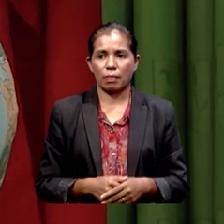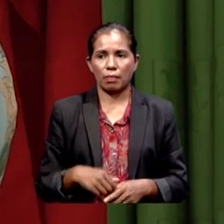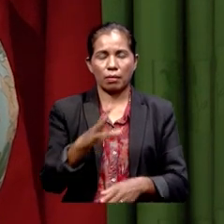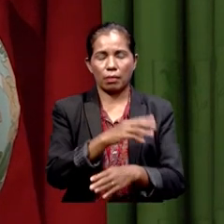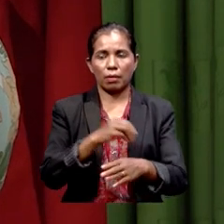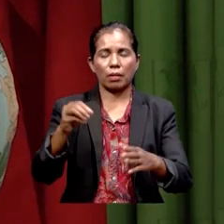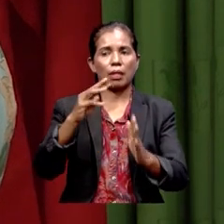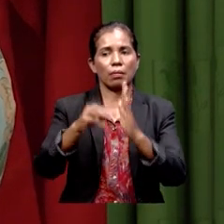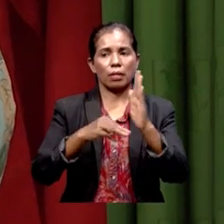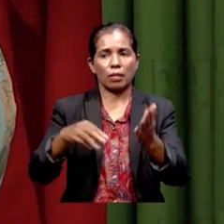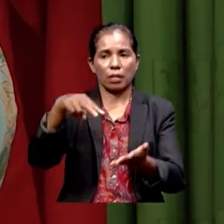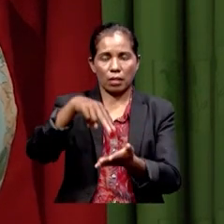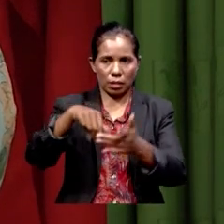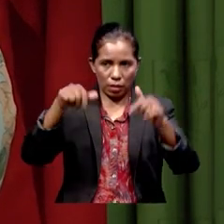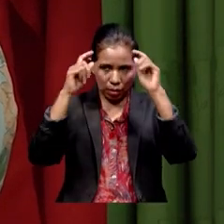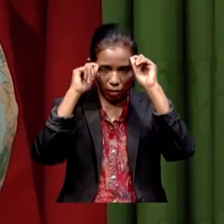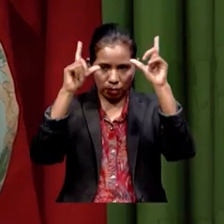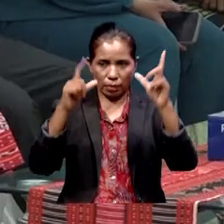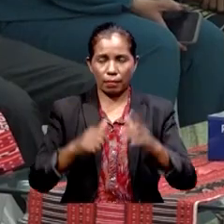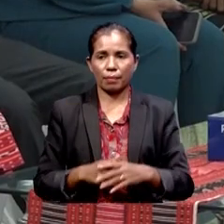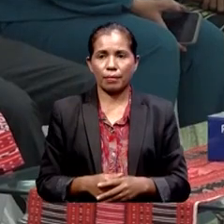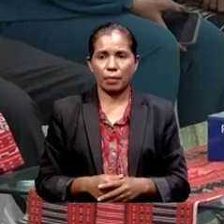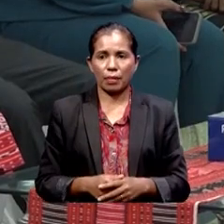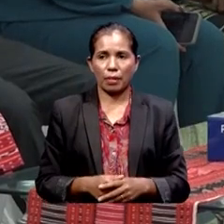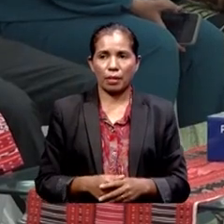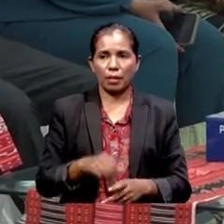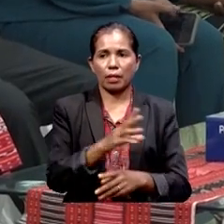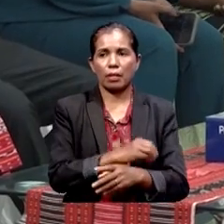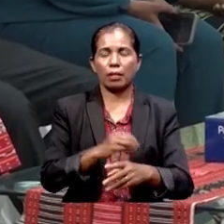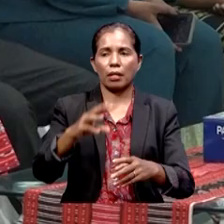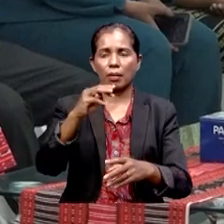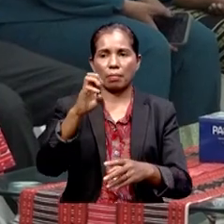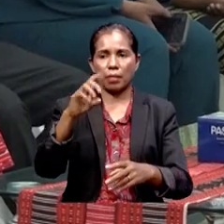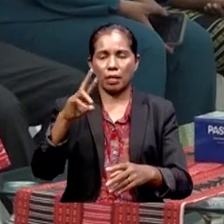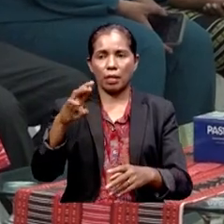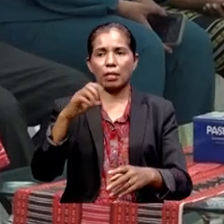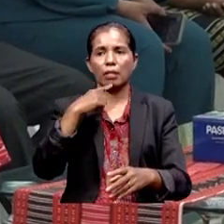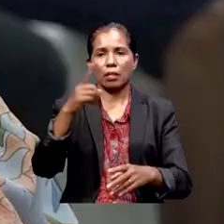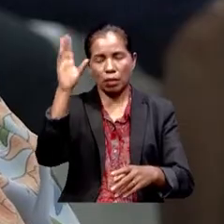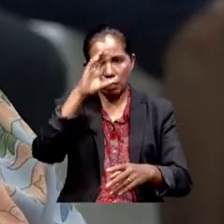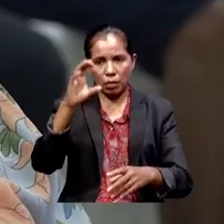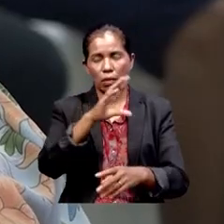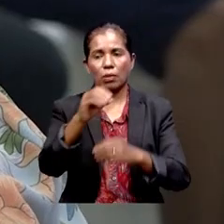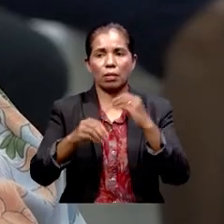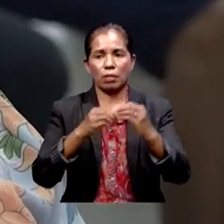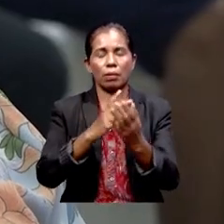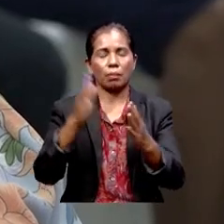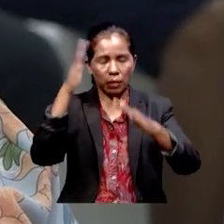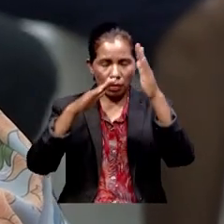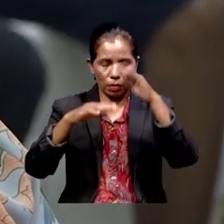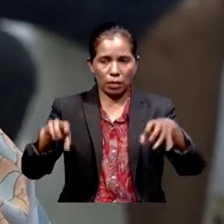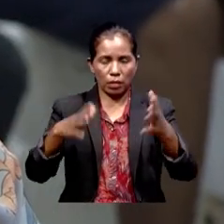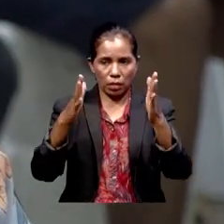Vamos, media ser mesmo existe Timor. No emoção passada, Mary Cristóvão López Chateten se busca solução com o problema